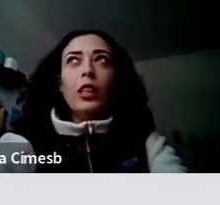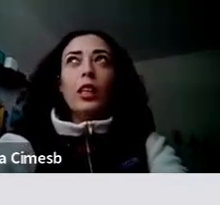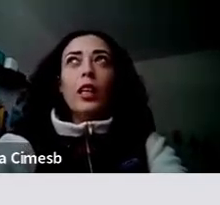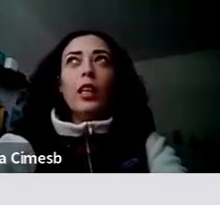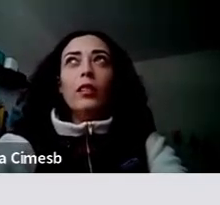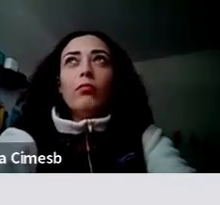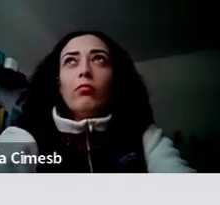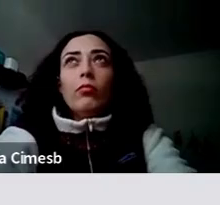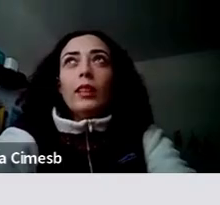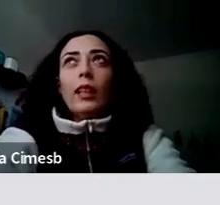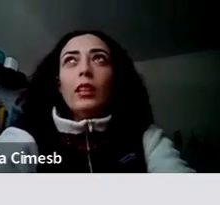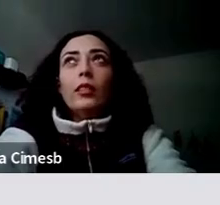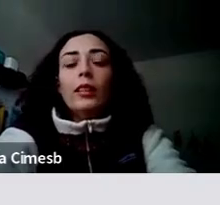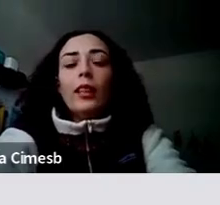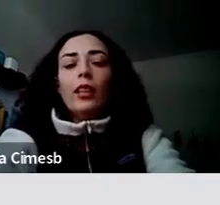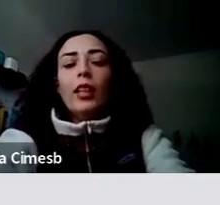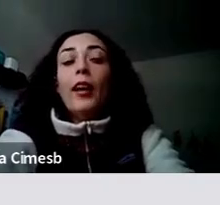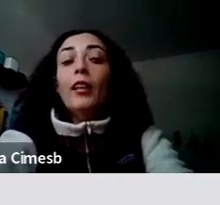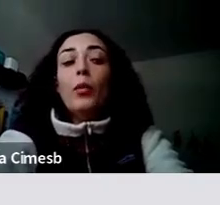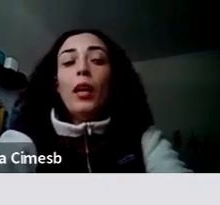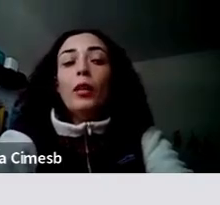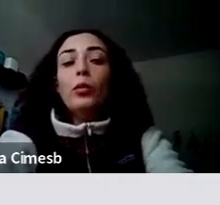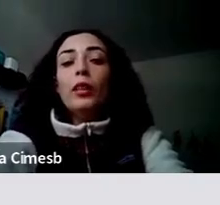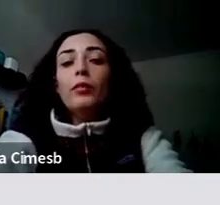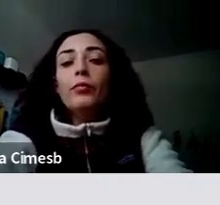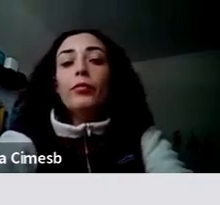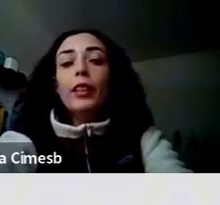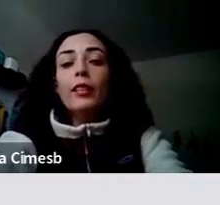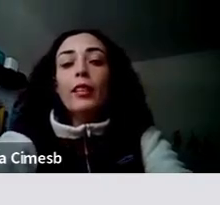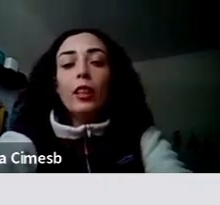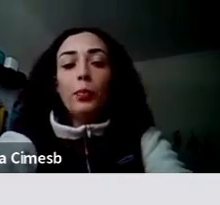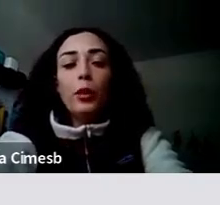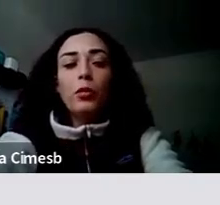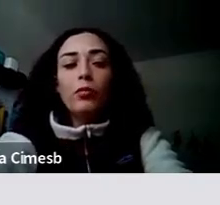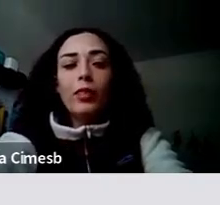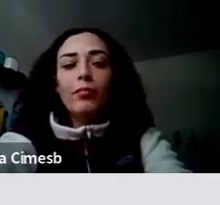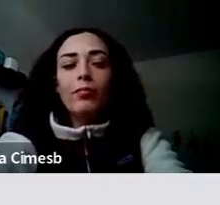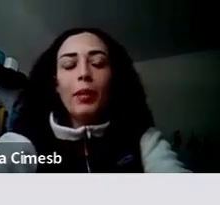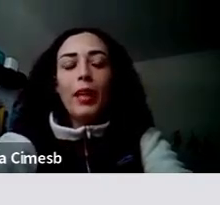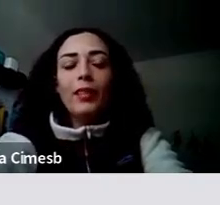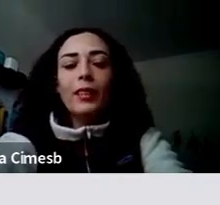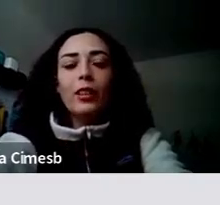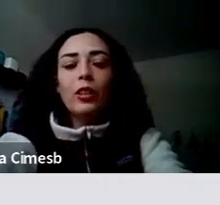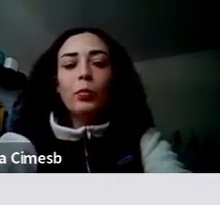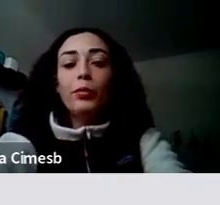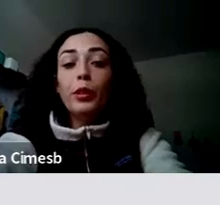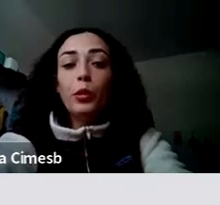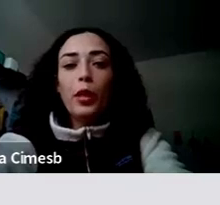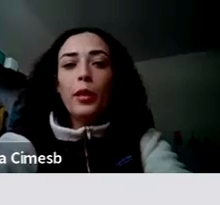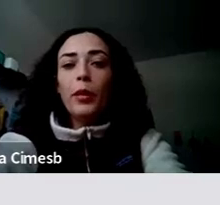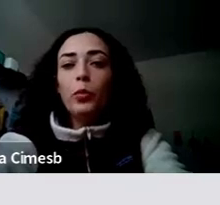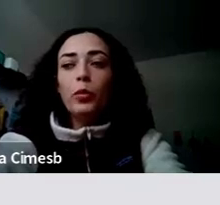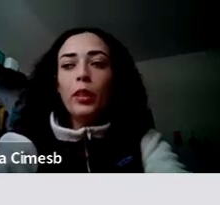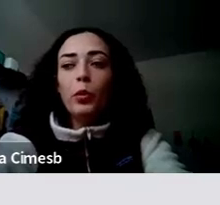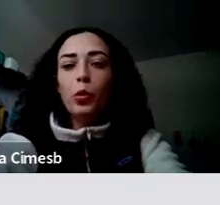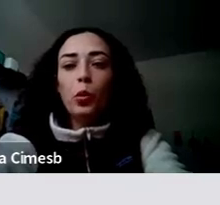um dia dentro da sala de aula, uma aluna fez a seguinte pergunta, bem interessante.